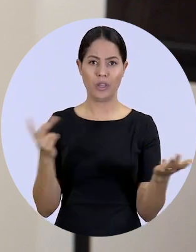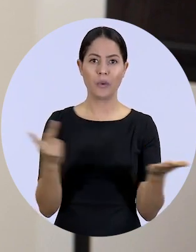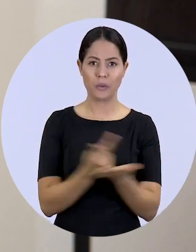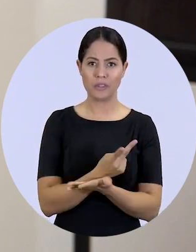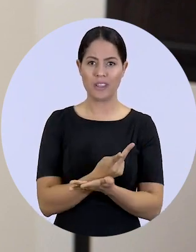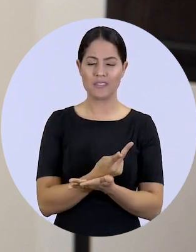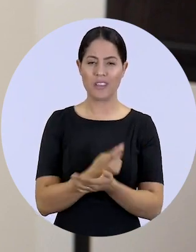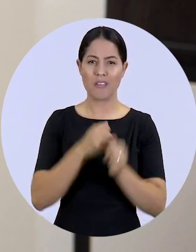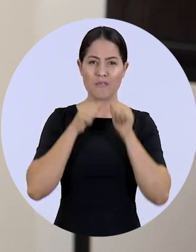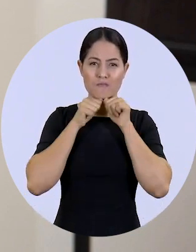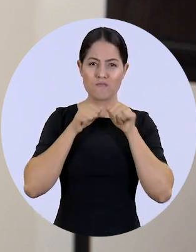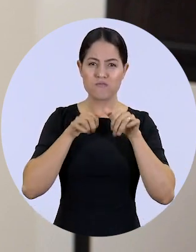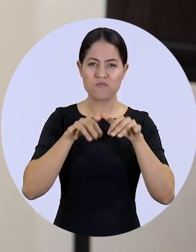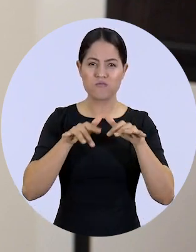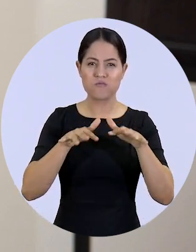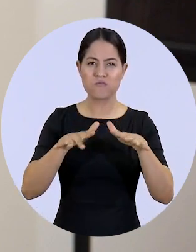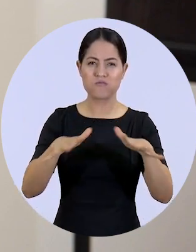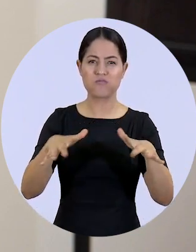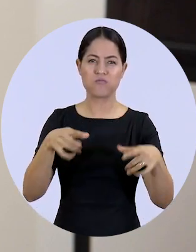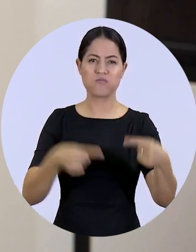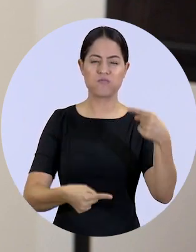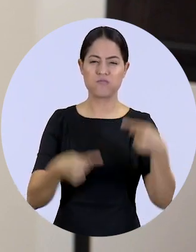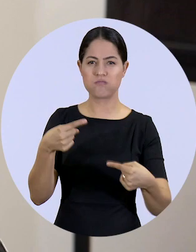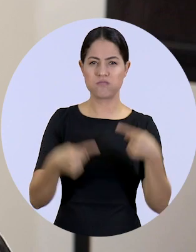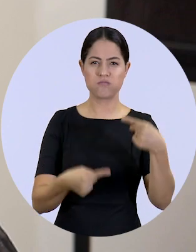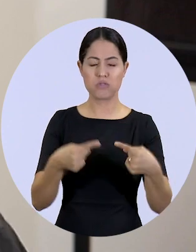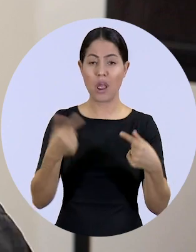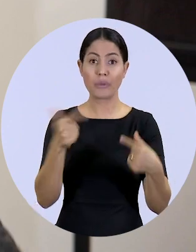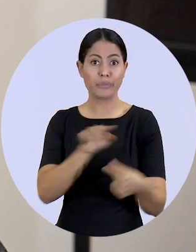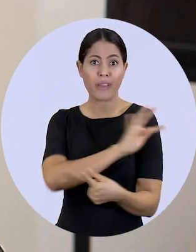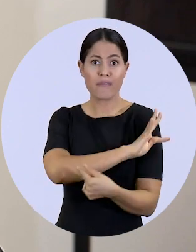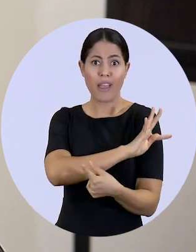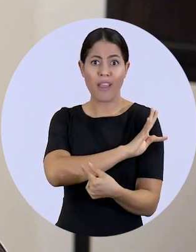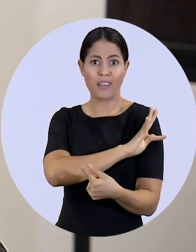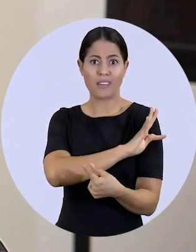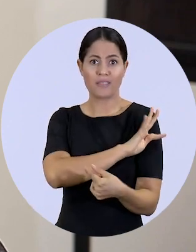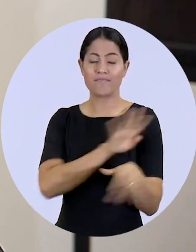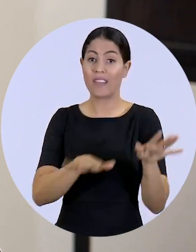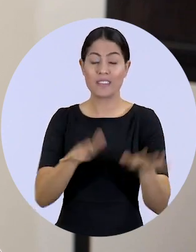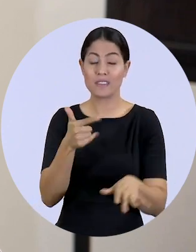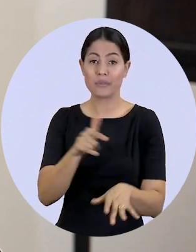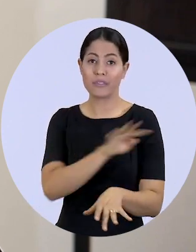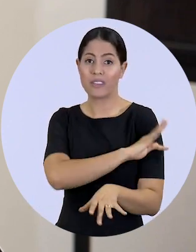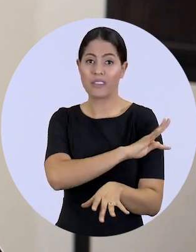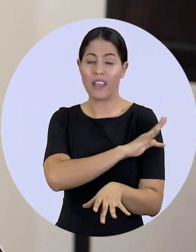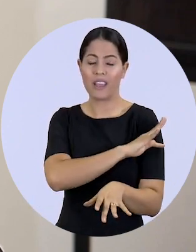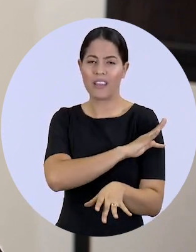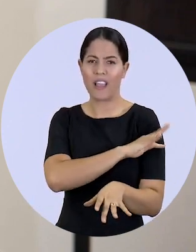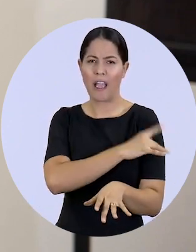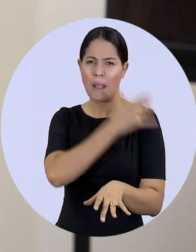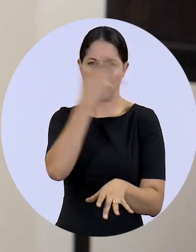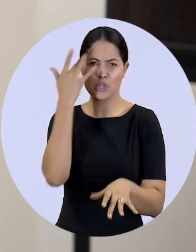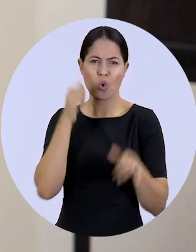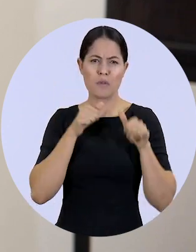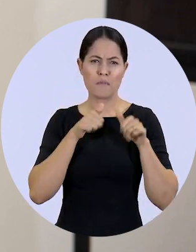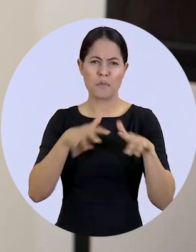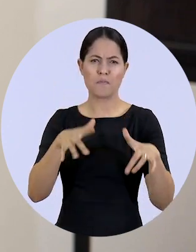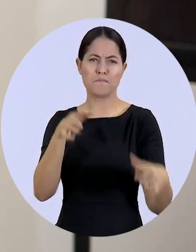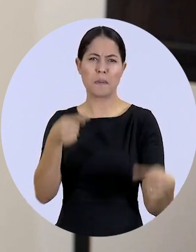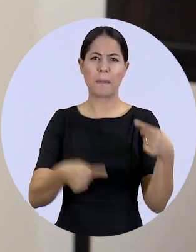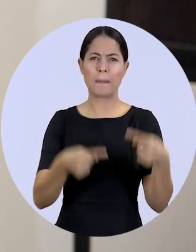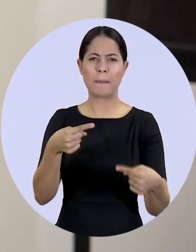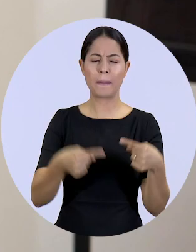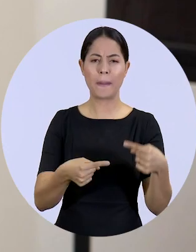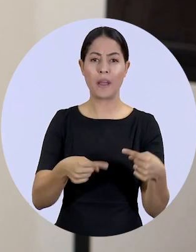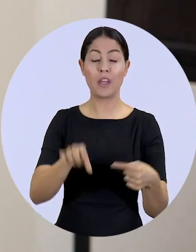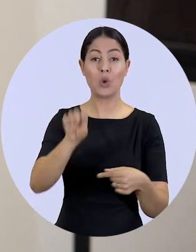tendência a polarizar ou mesmo a discutir sem nenhum tipo de técnica, num momento, um assunto desta gravidade, em